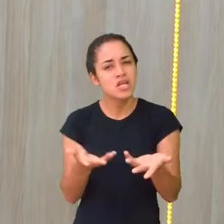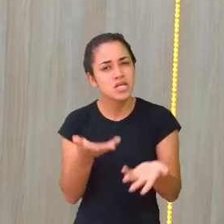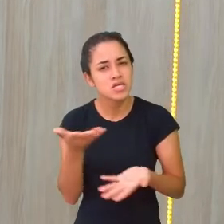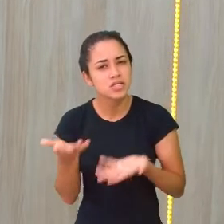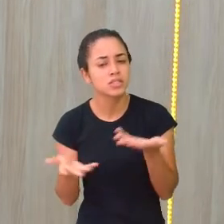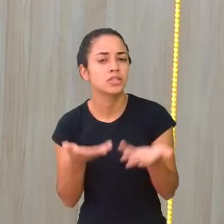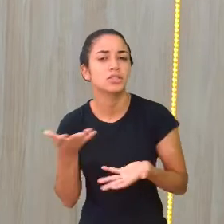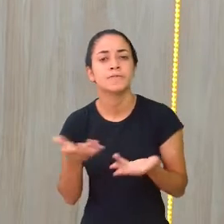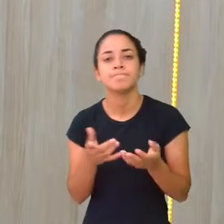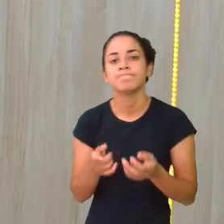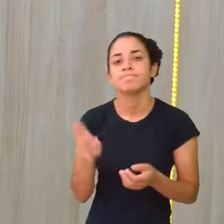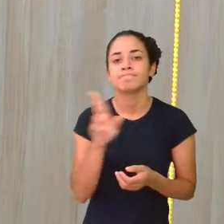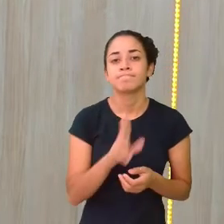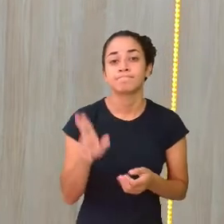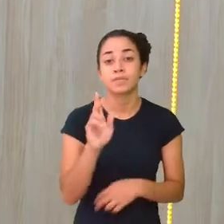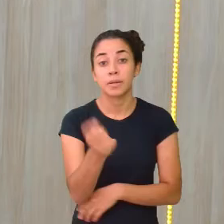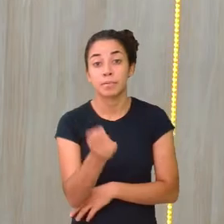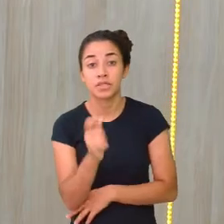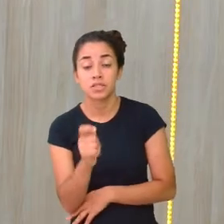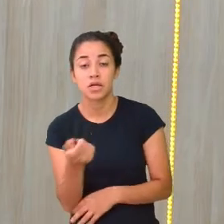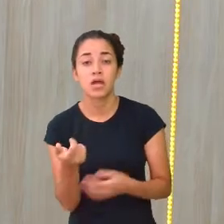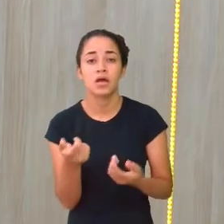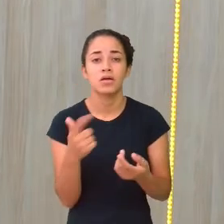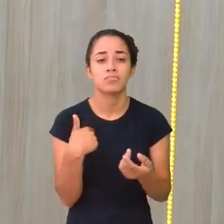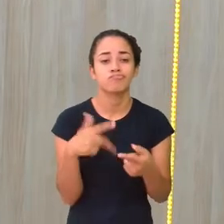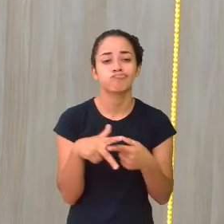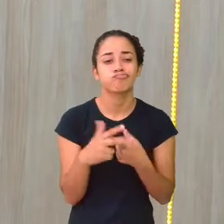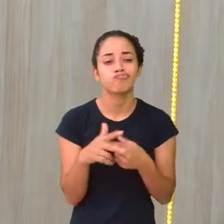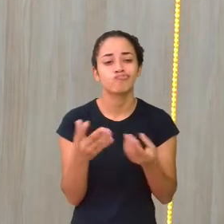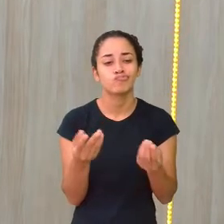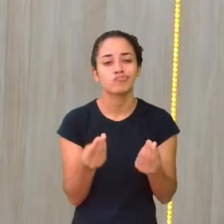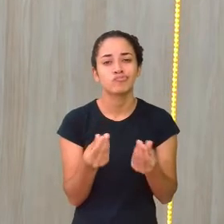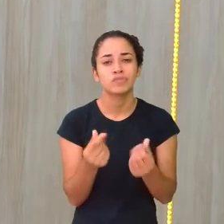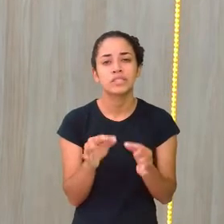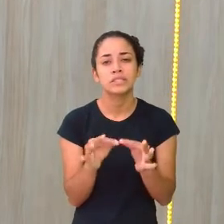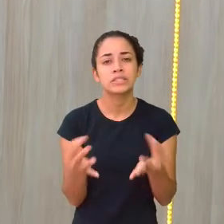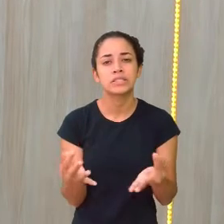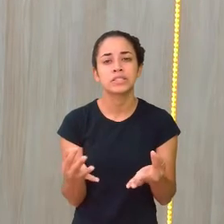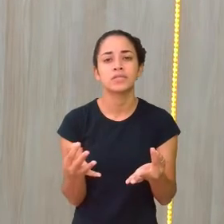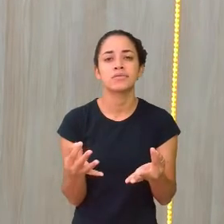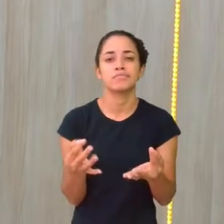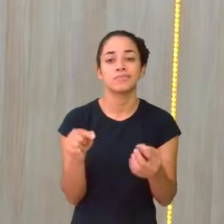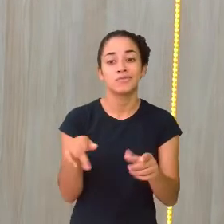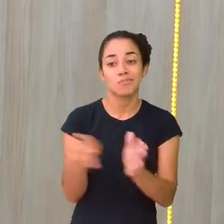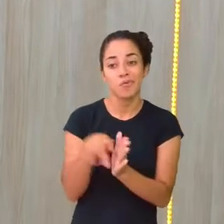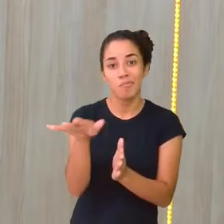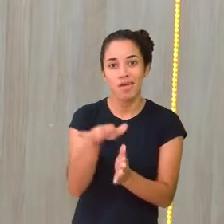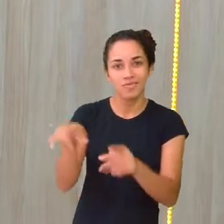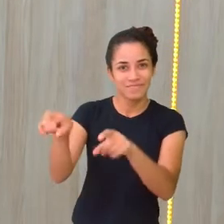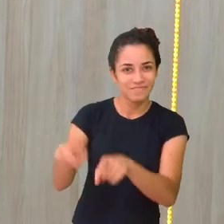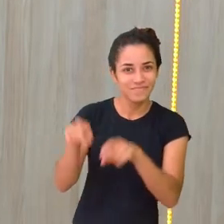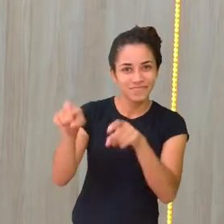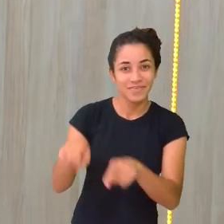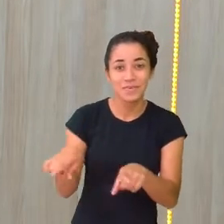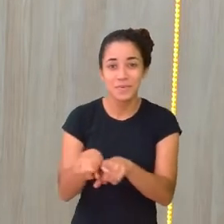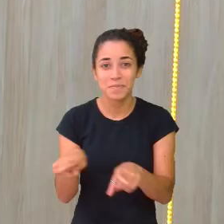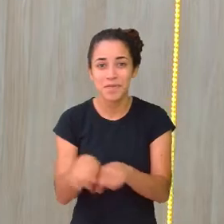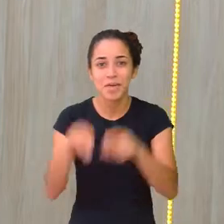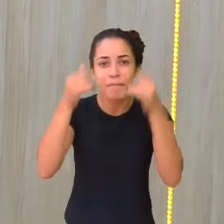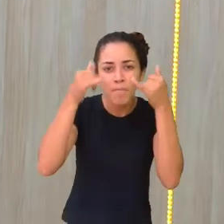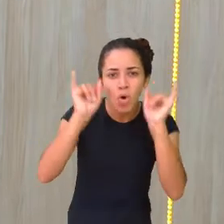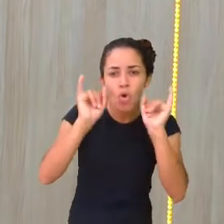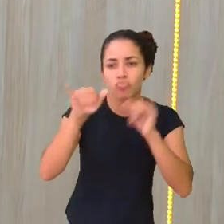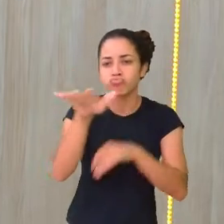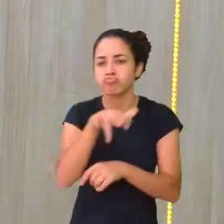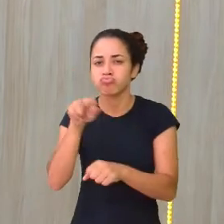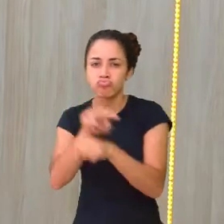utilizavam para pescar, eram ferramentas simples para cuidar lá do seu plantio, do seu gado, né, o